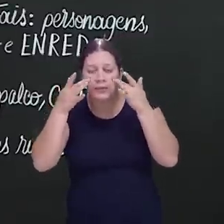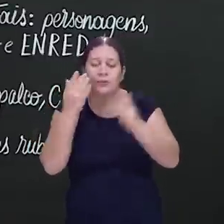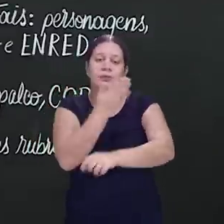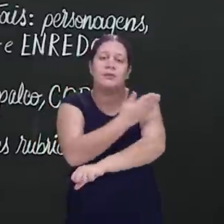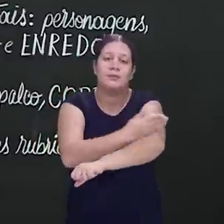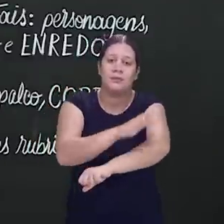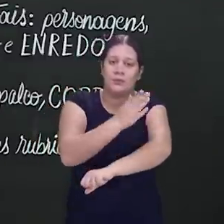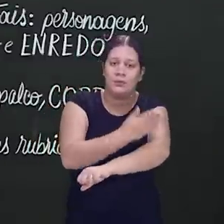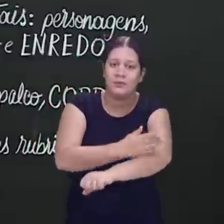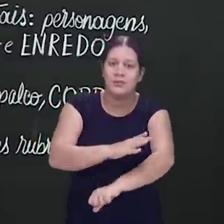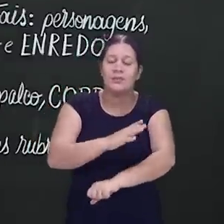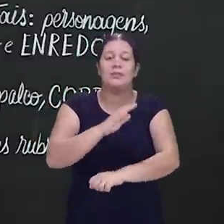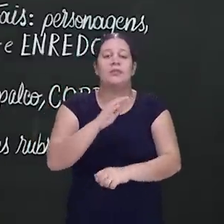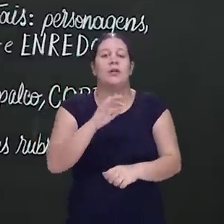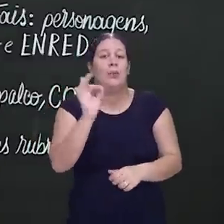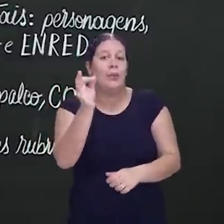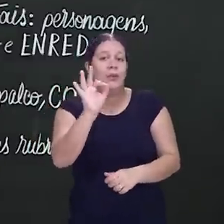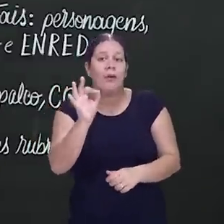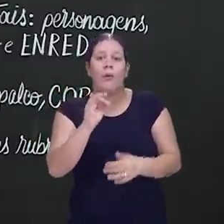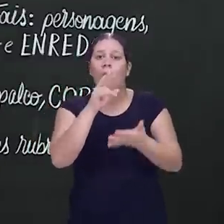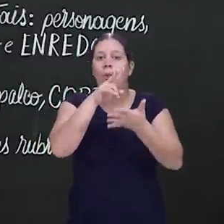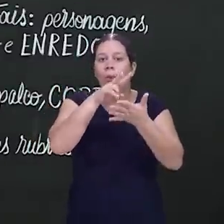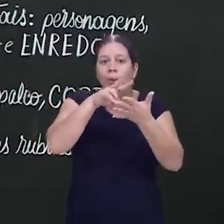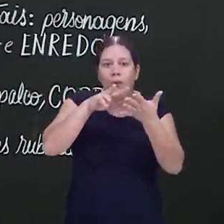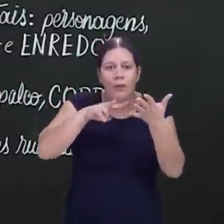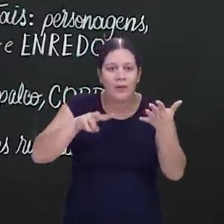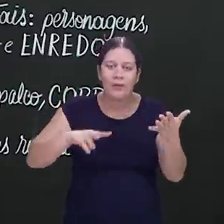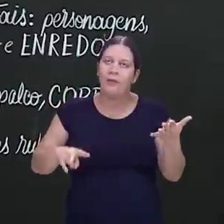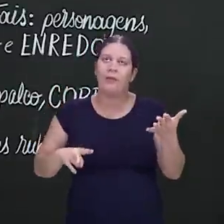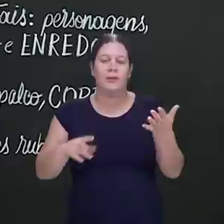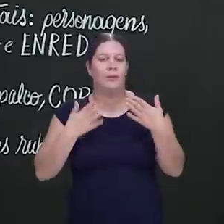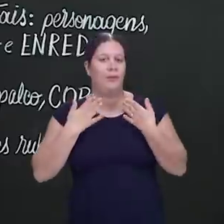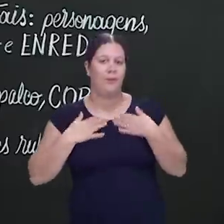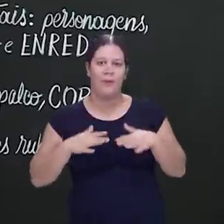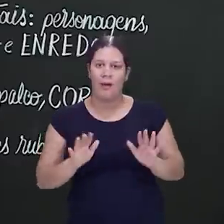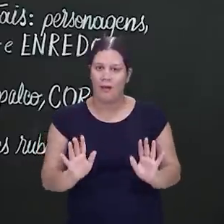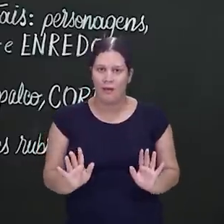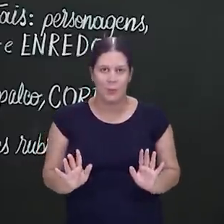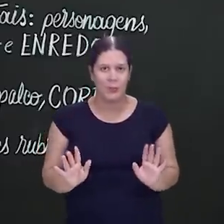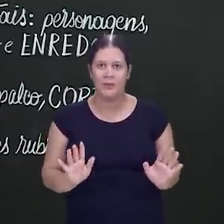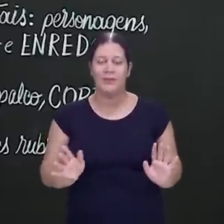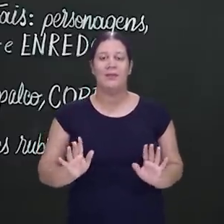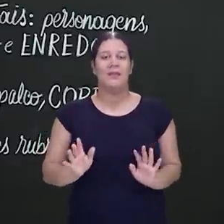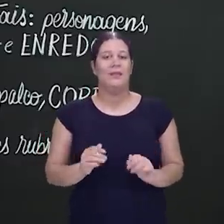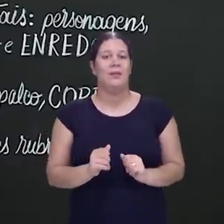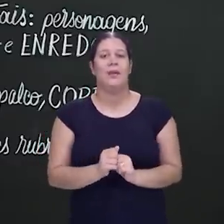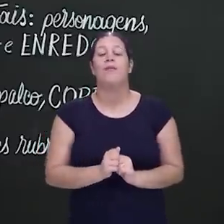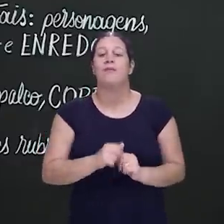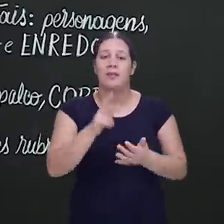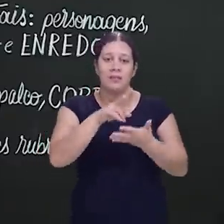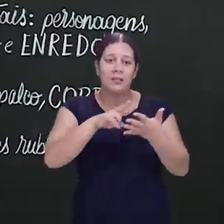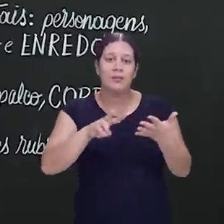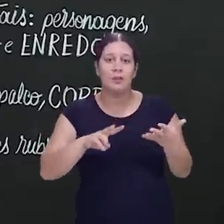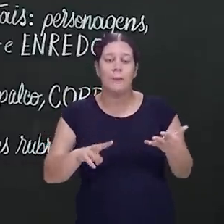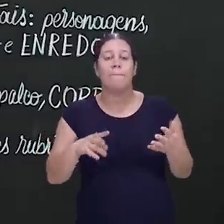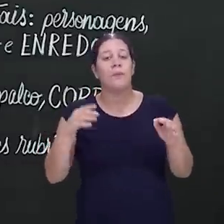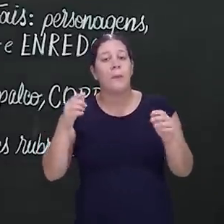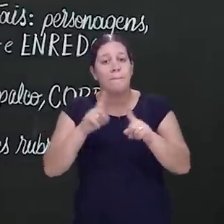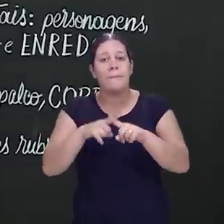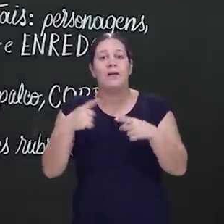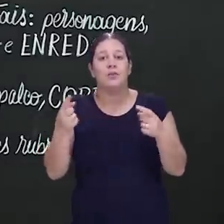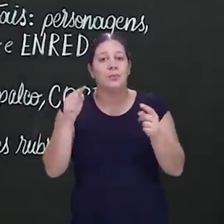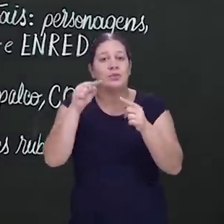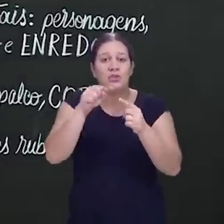não necessariamente ele é feito para ser lido. Calma, não é que ninguém vai ler um texto dramático. É claro que esse texto vai ser lido por alguém. Só que o